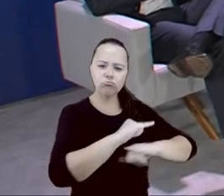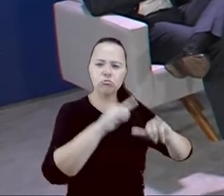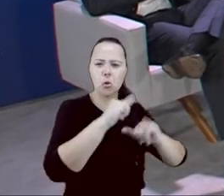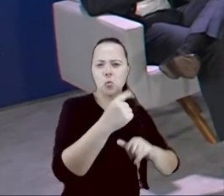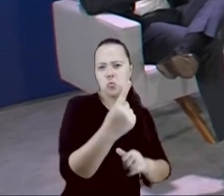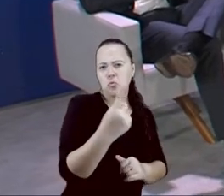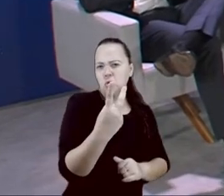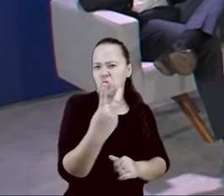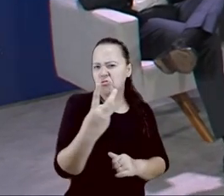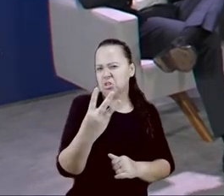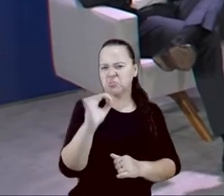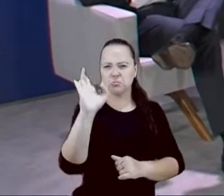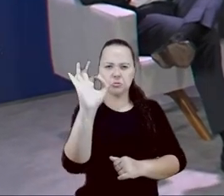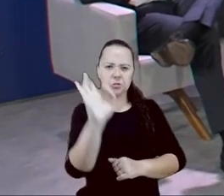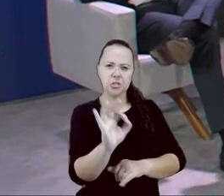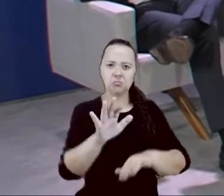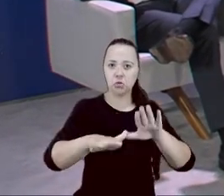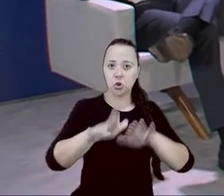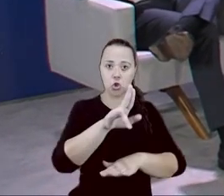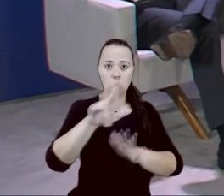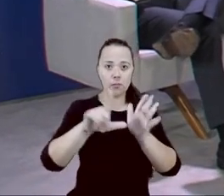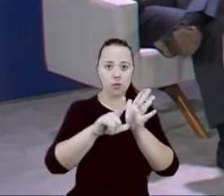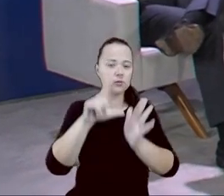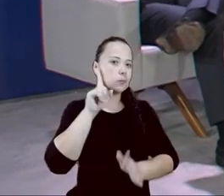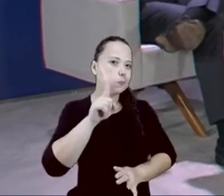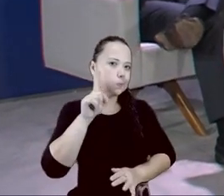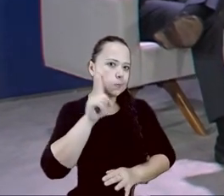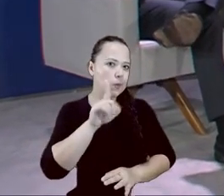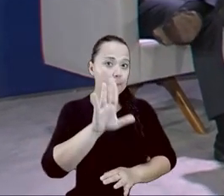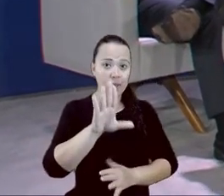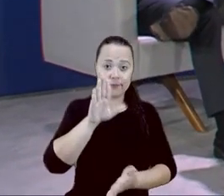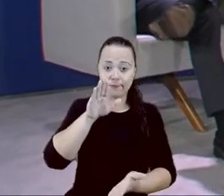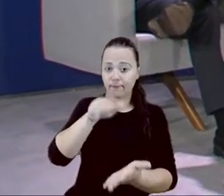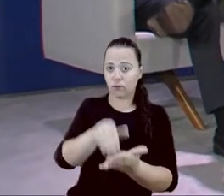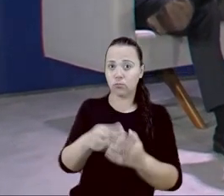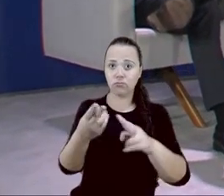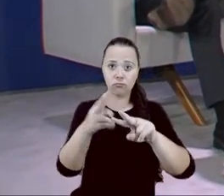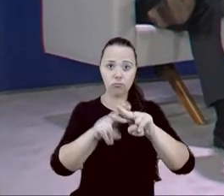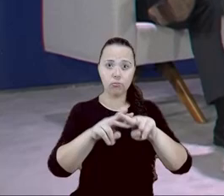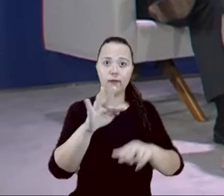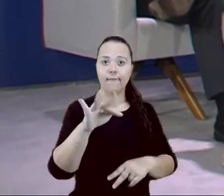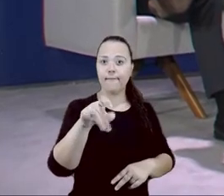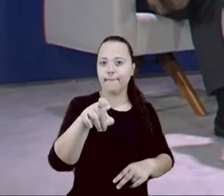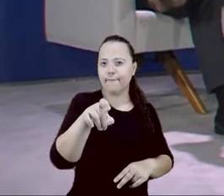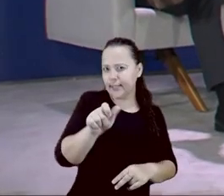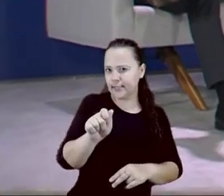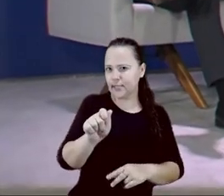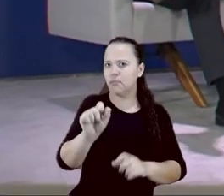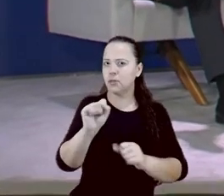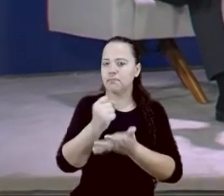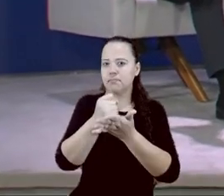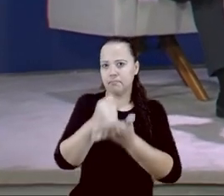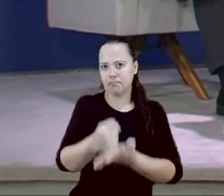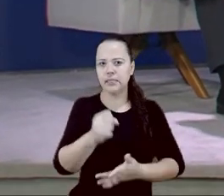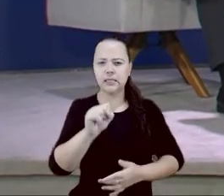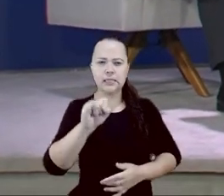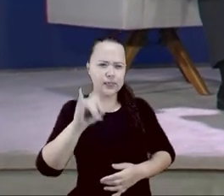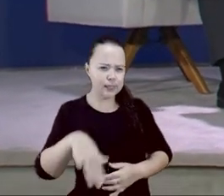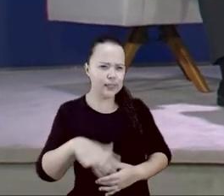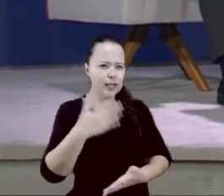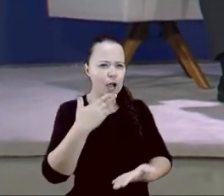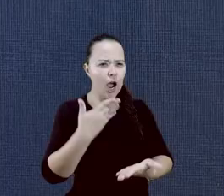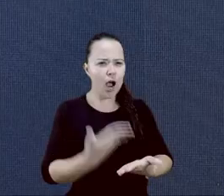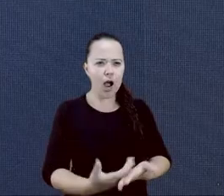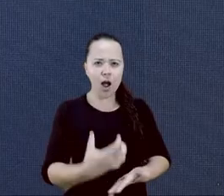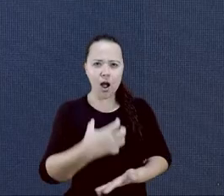por cento no nome da americana né então no fundo de renda fixa isso pode ser muito pesado né pode ter um impacto